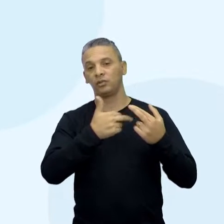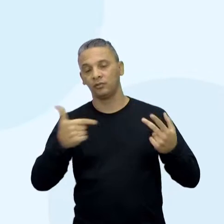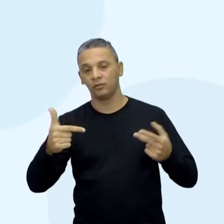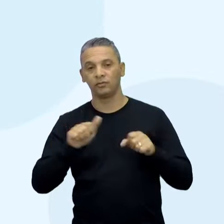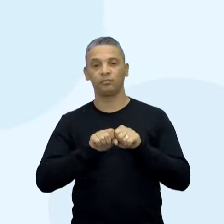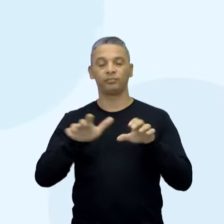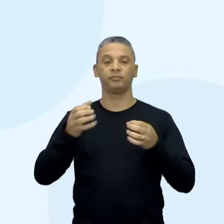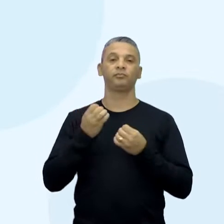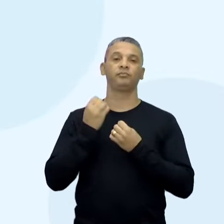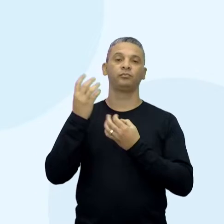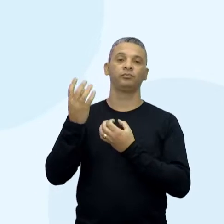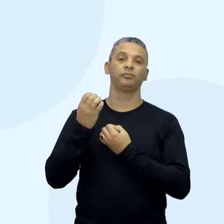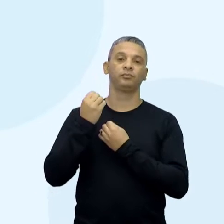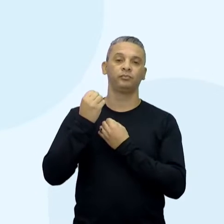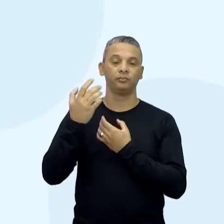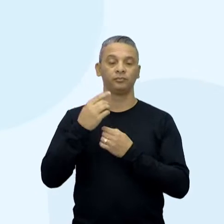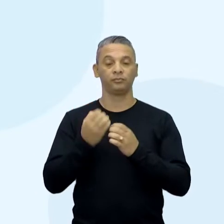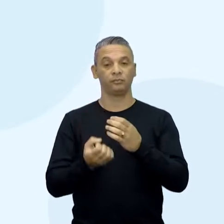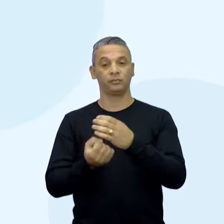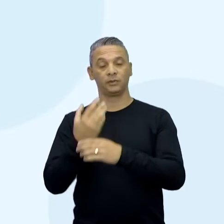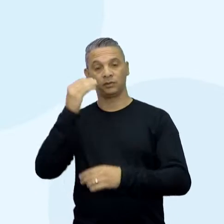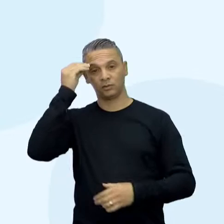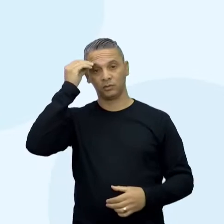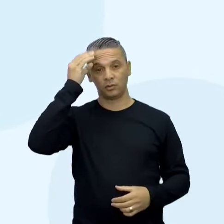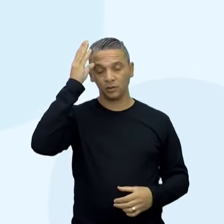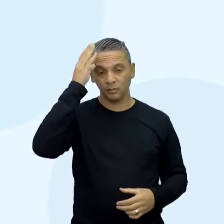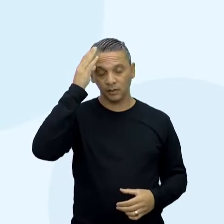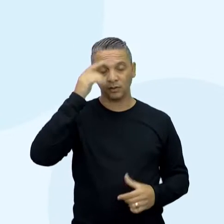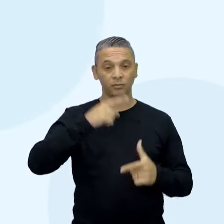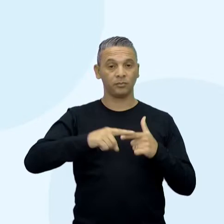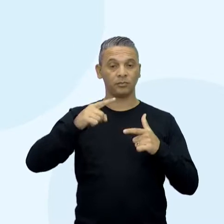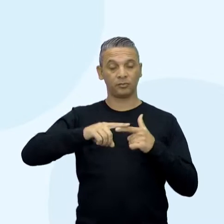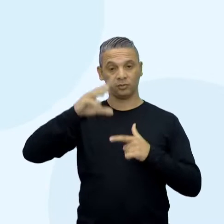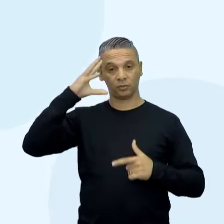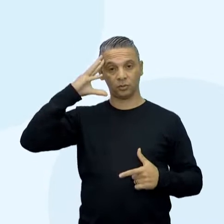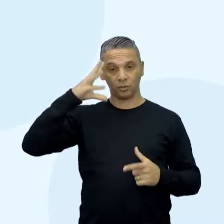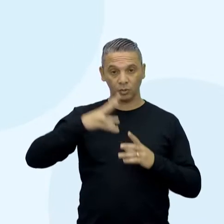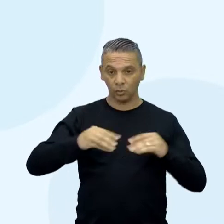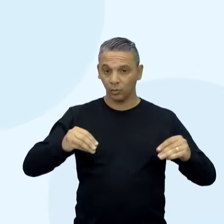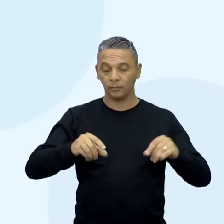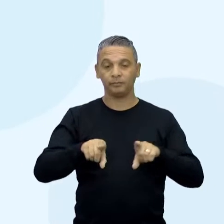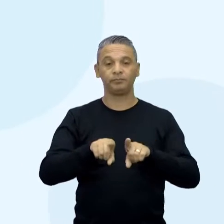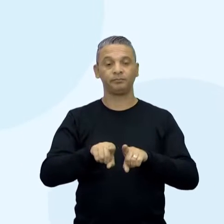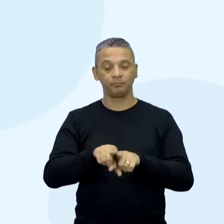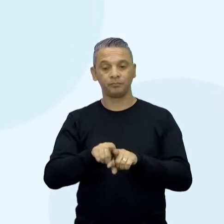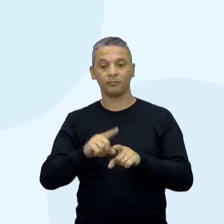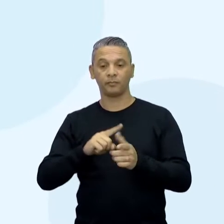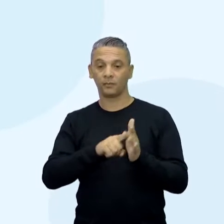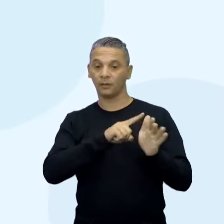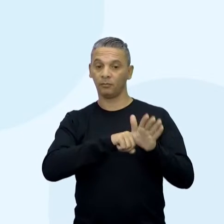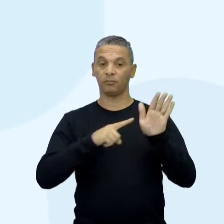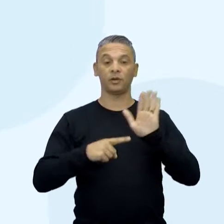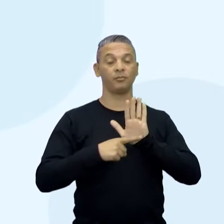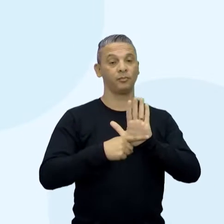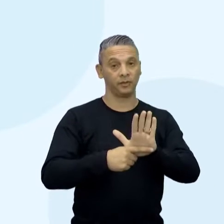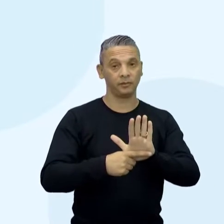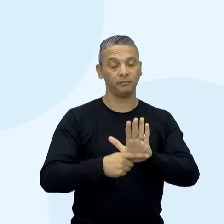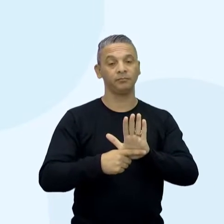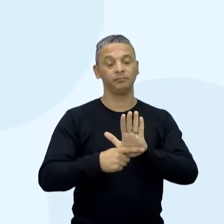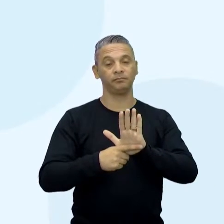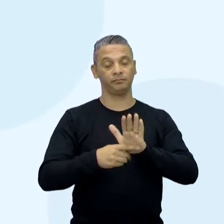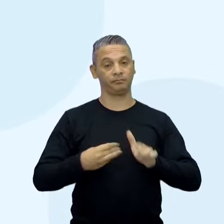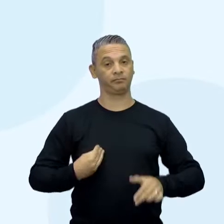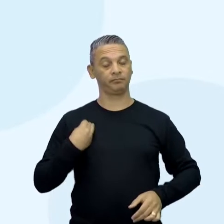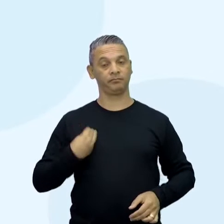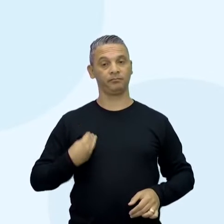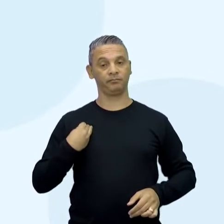difundir informações, produzir conhecimentos, resolver problemas e exercer o protagonismo e a autoria na